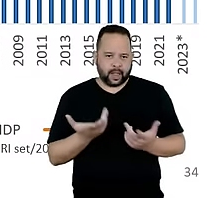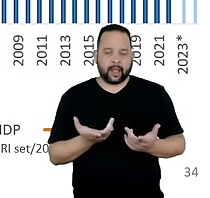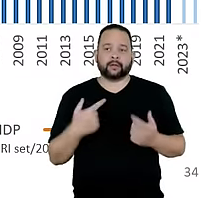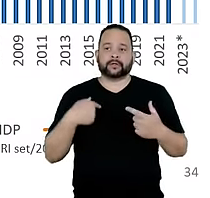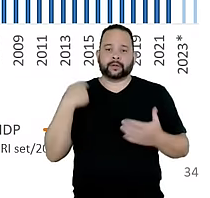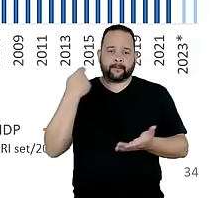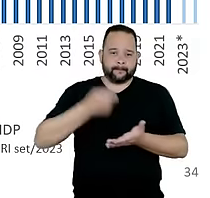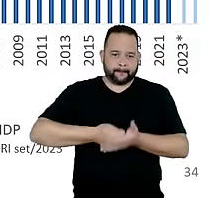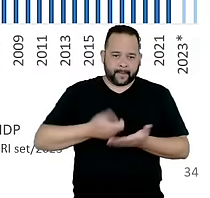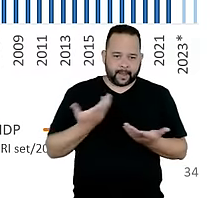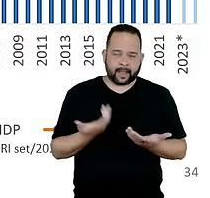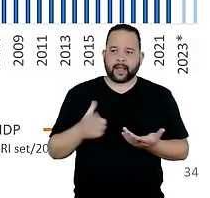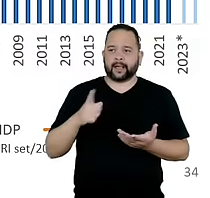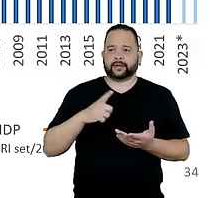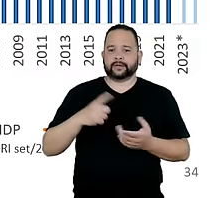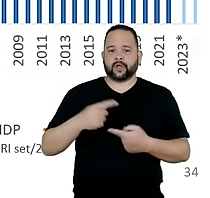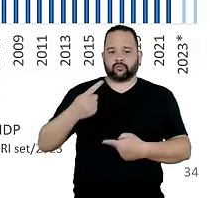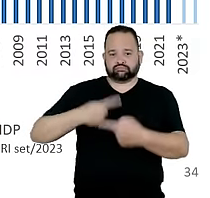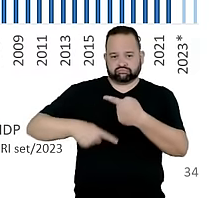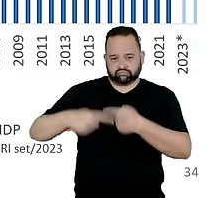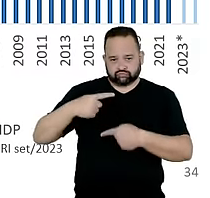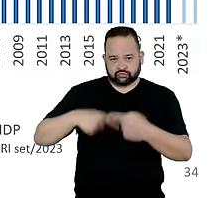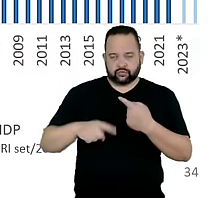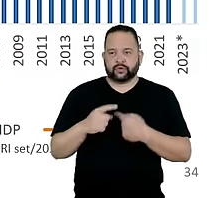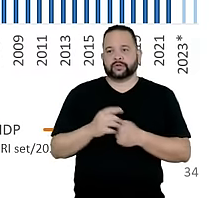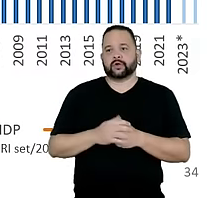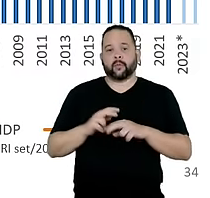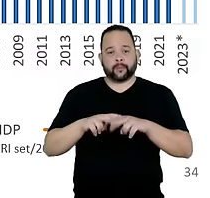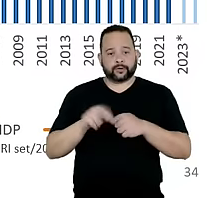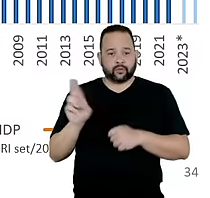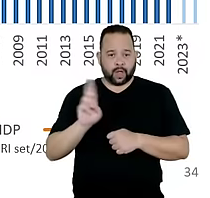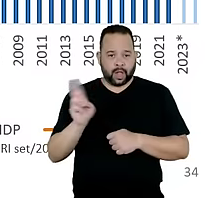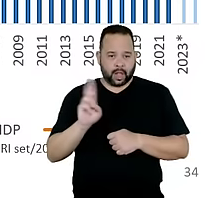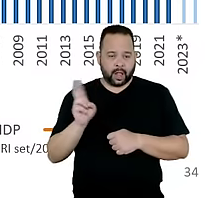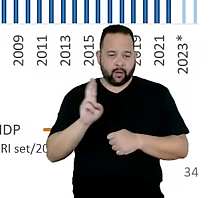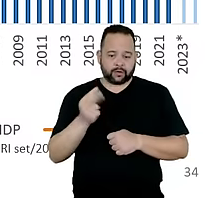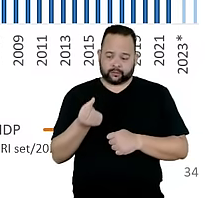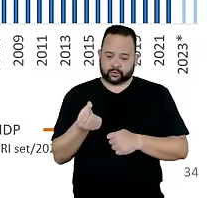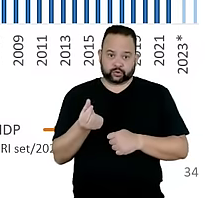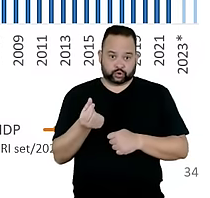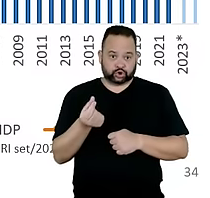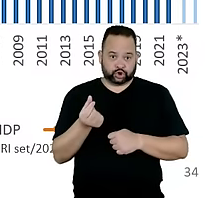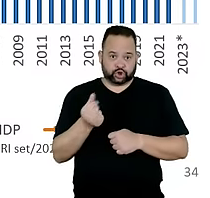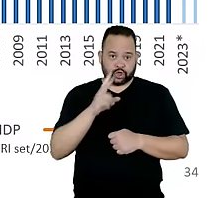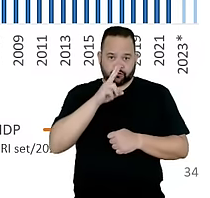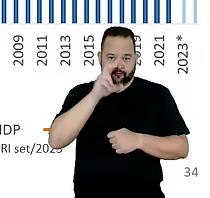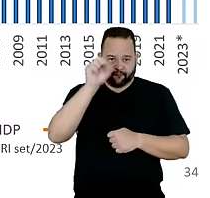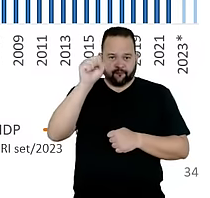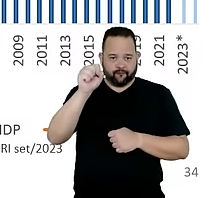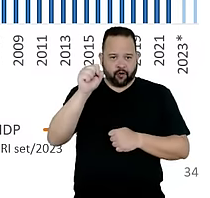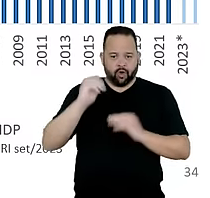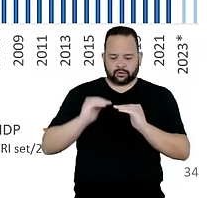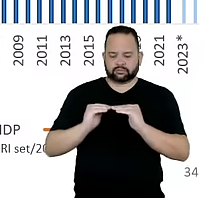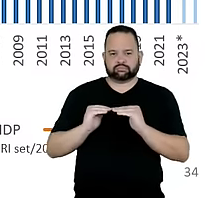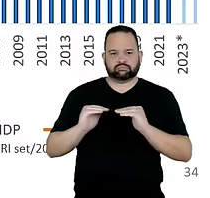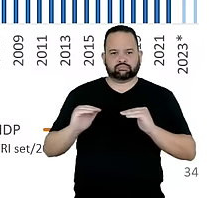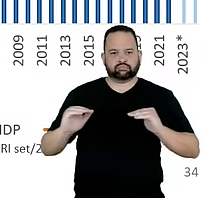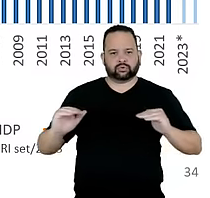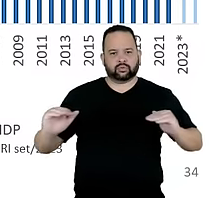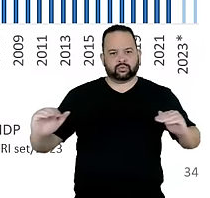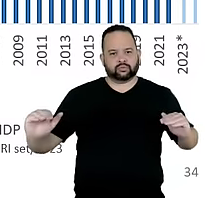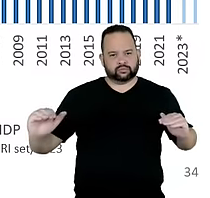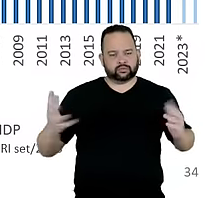entrada então a moeda tem se destacado como uma moeda vamos dizer assim relativamente estável no no mundo no mundo emergente